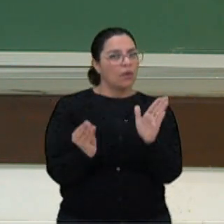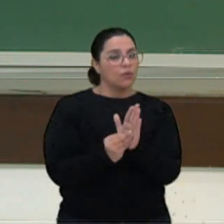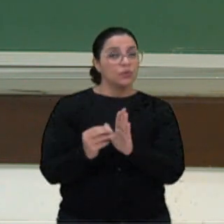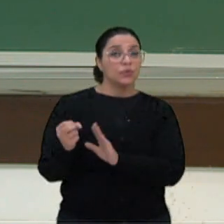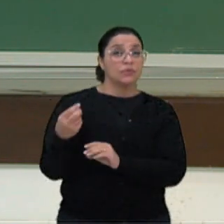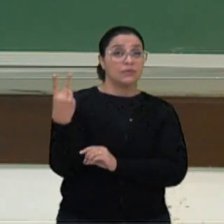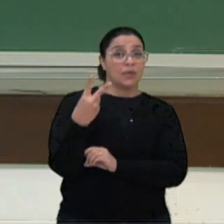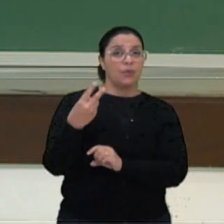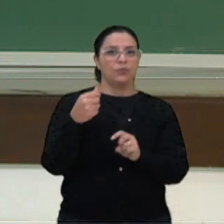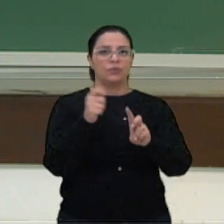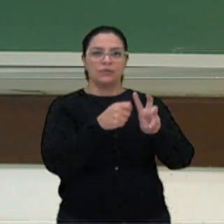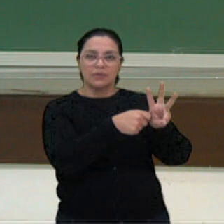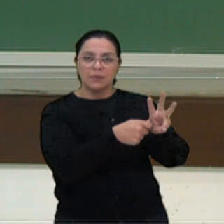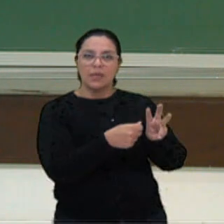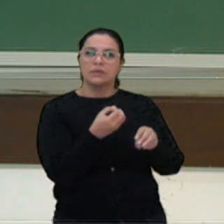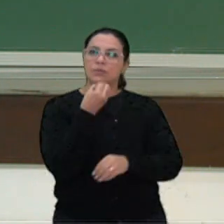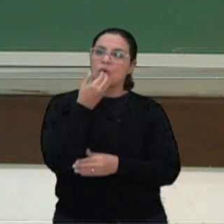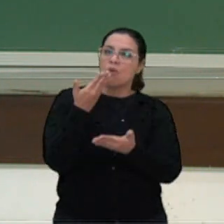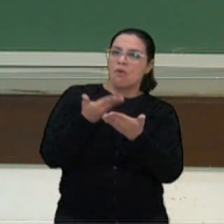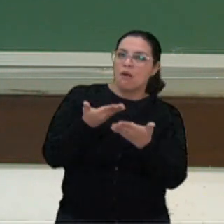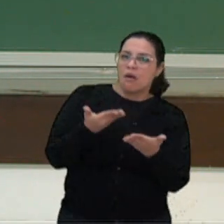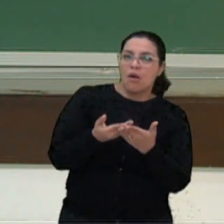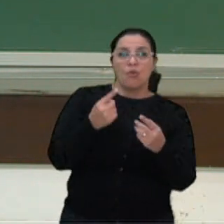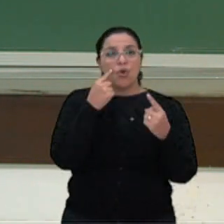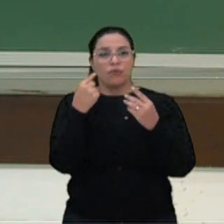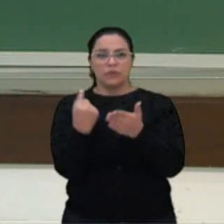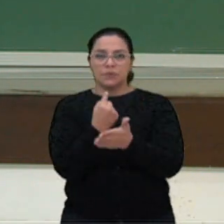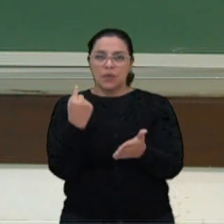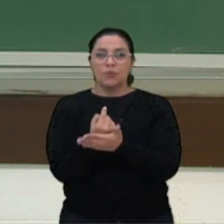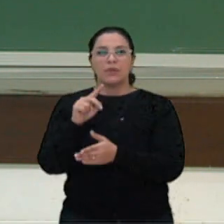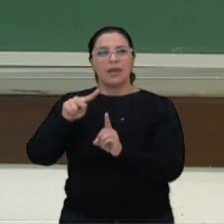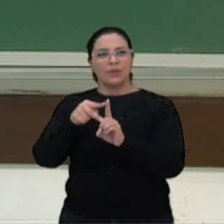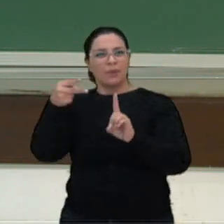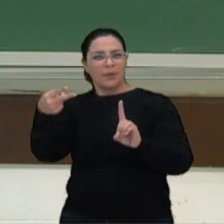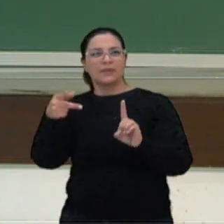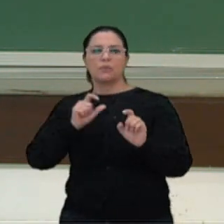ao segundo trimestre. Bons estudos, dúvidas, perguntem lá no